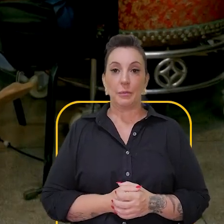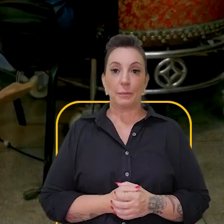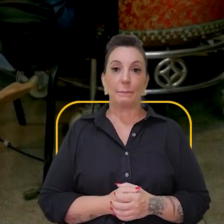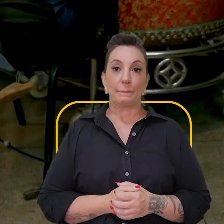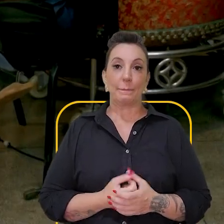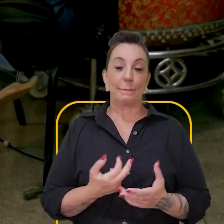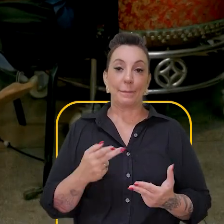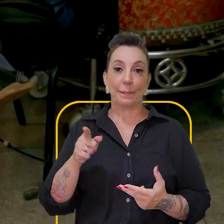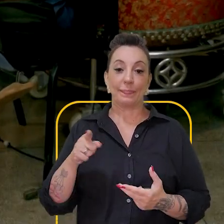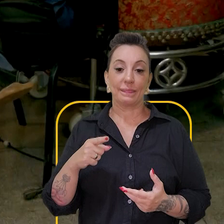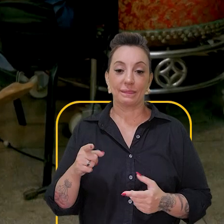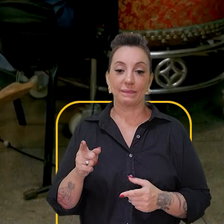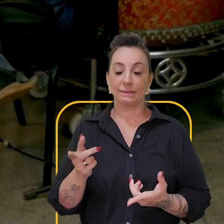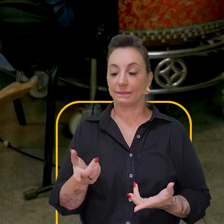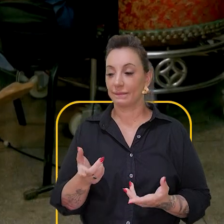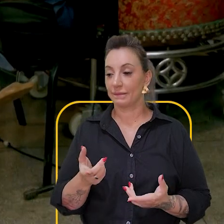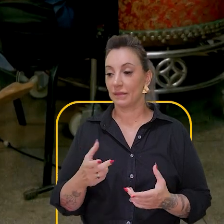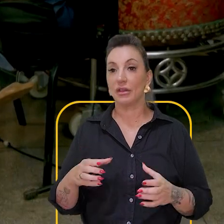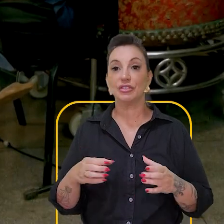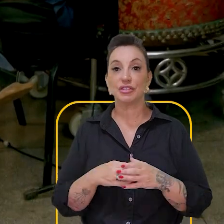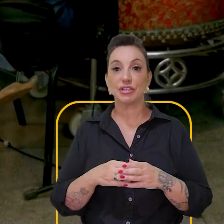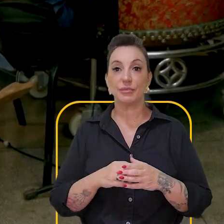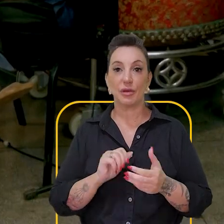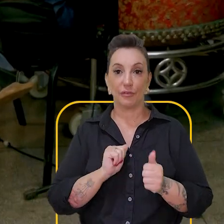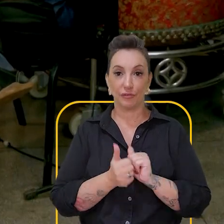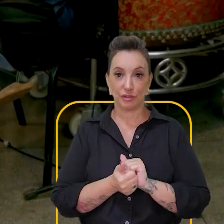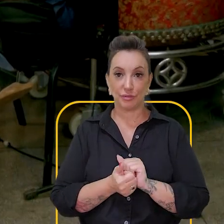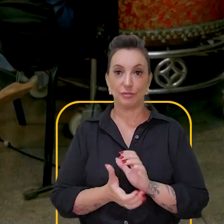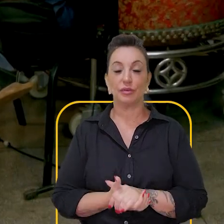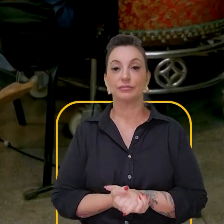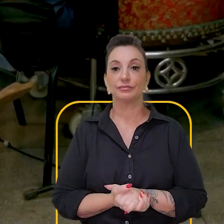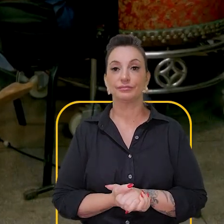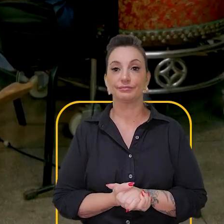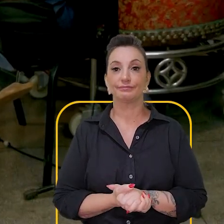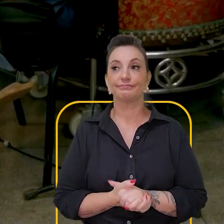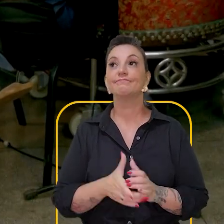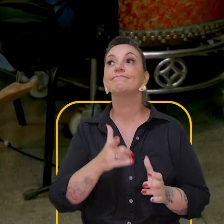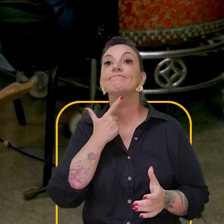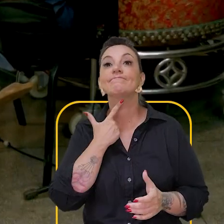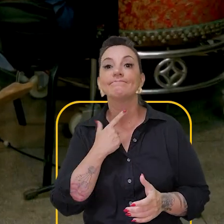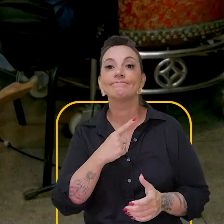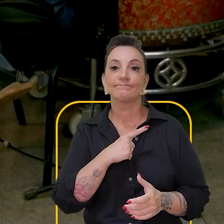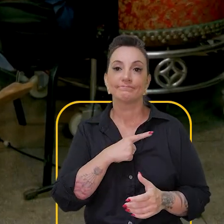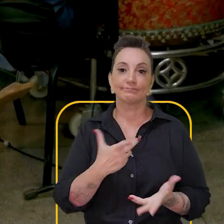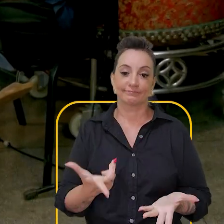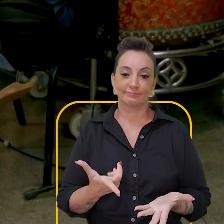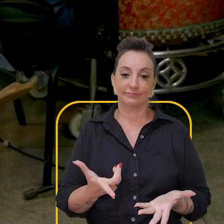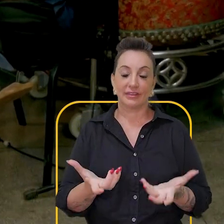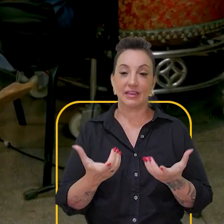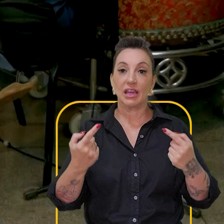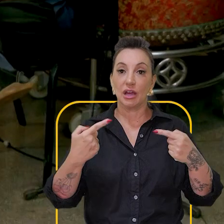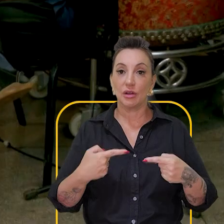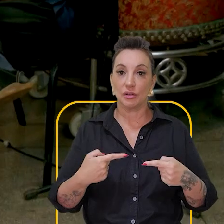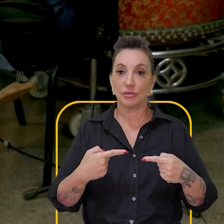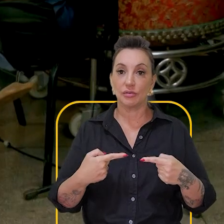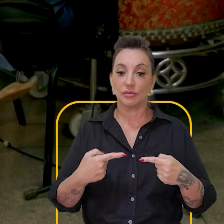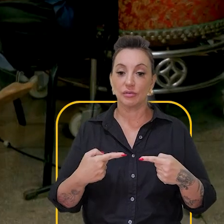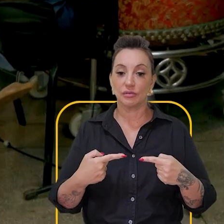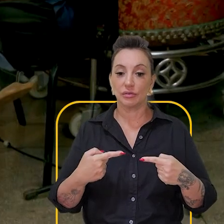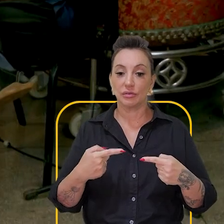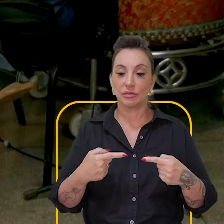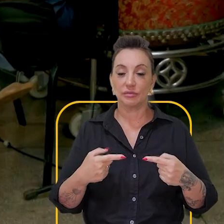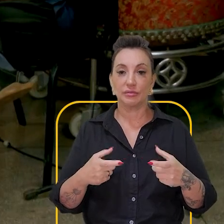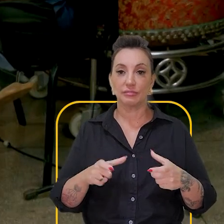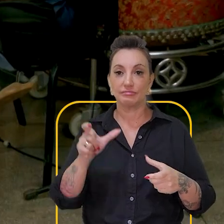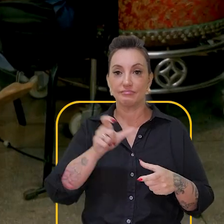tenha e você quer competir com os caras que são da seleção a estrutura é outra então no Brasil falta muito